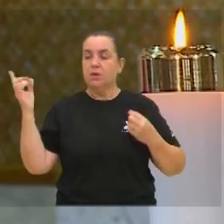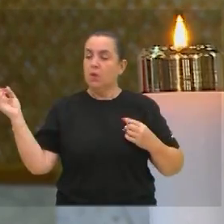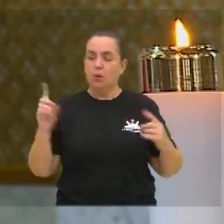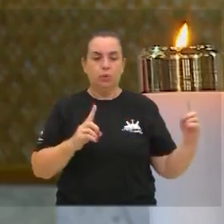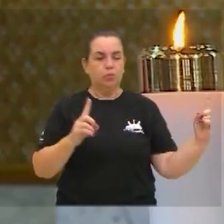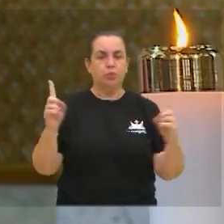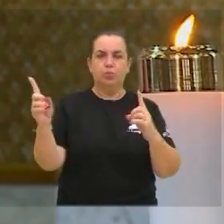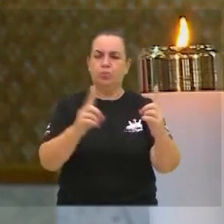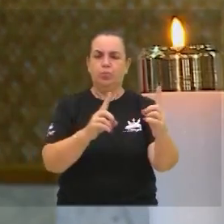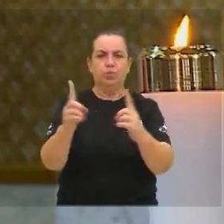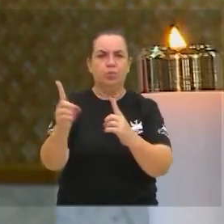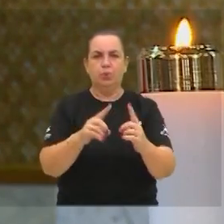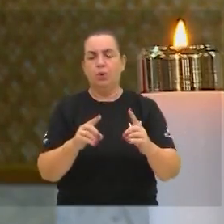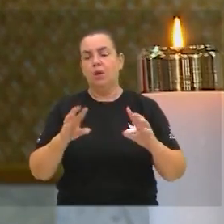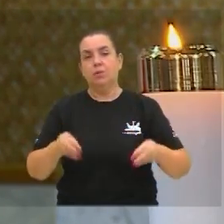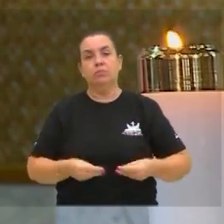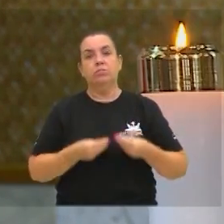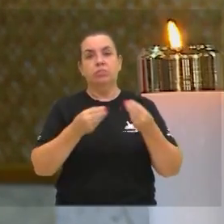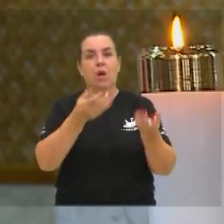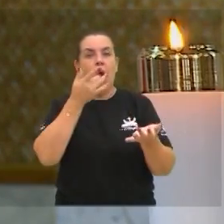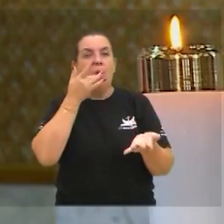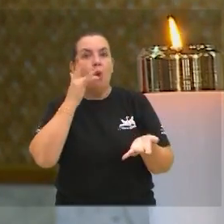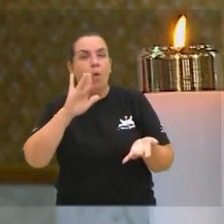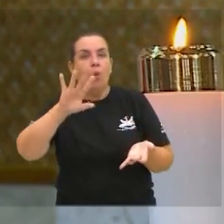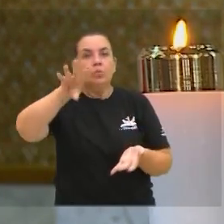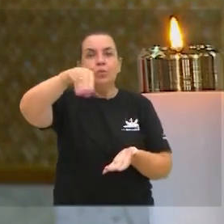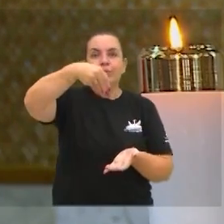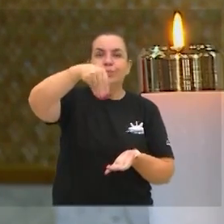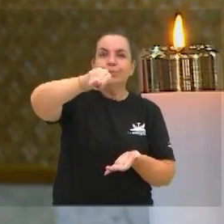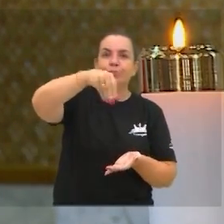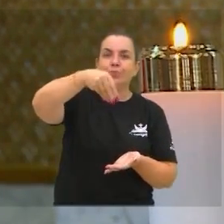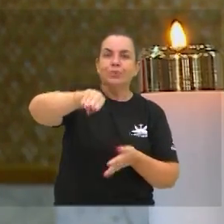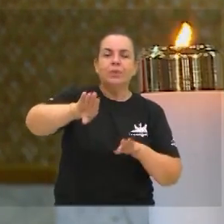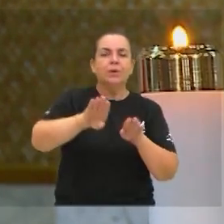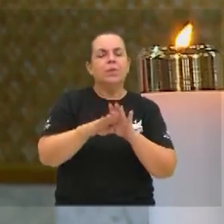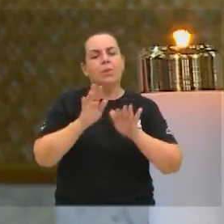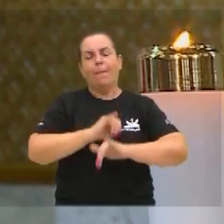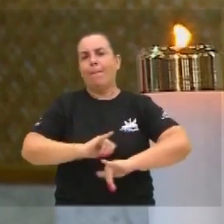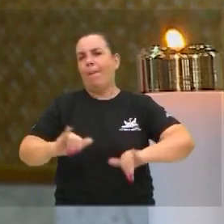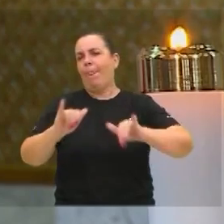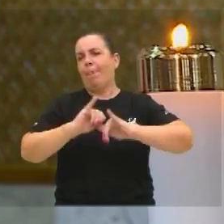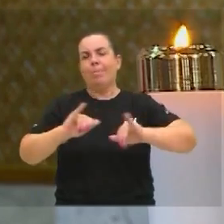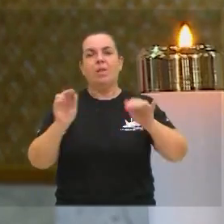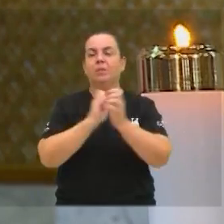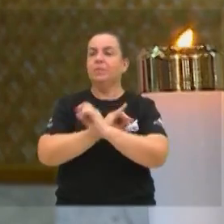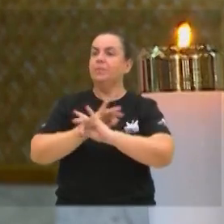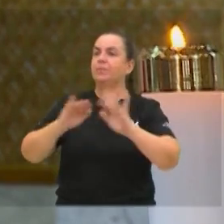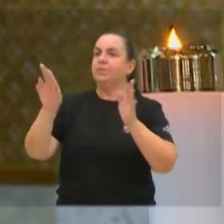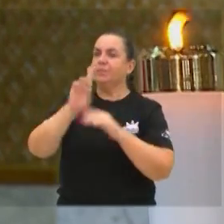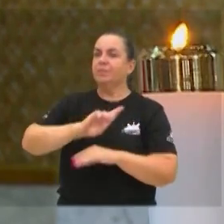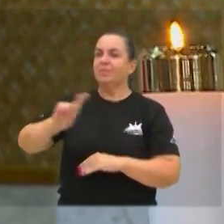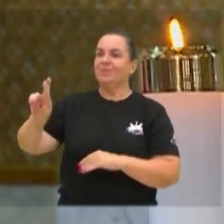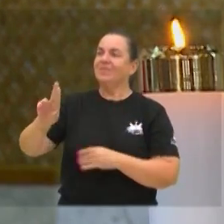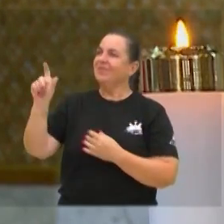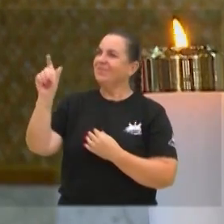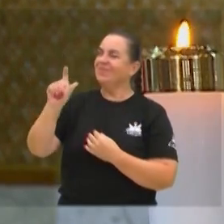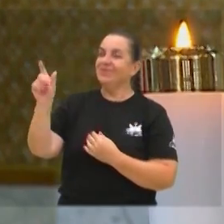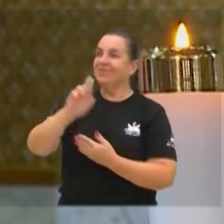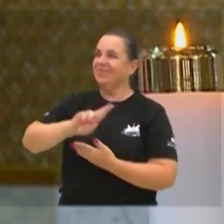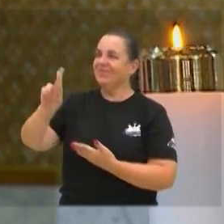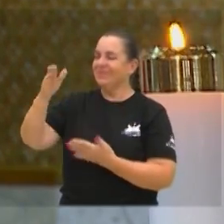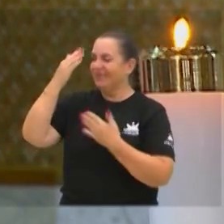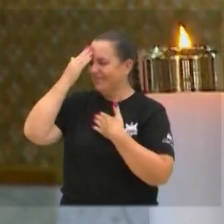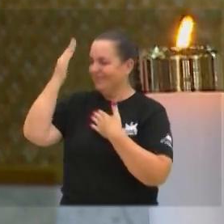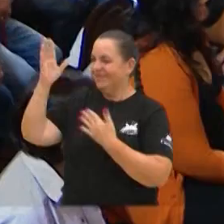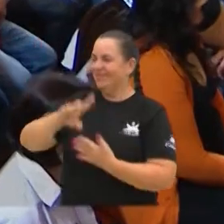Sabá, trazendo ouro e incenso, e proclamando a glória do Senhor. Palavra